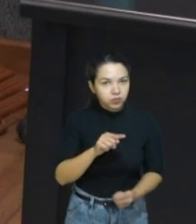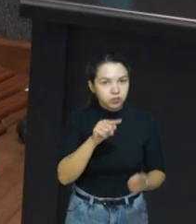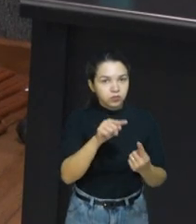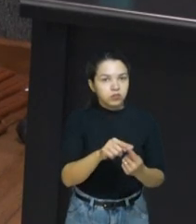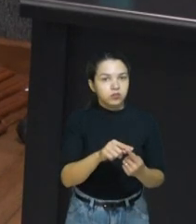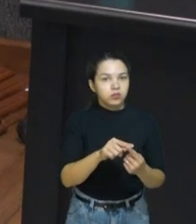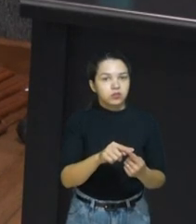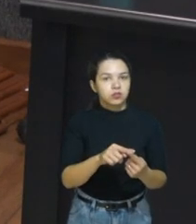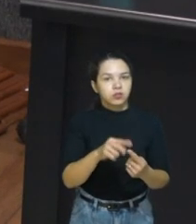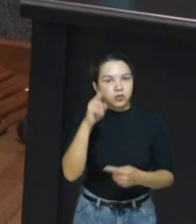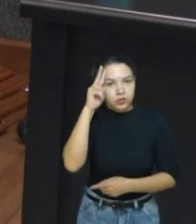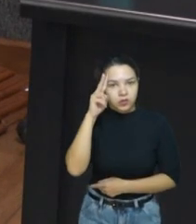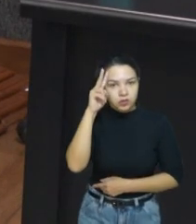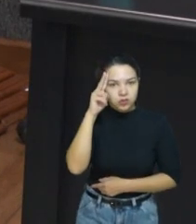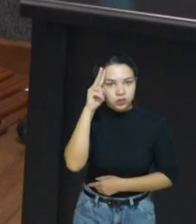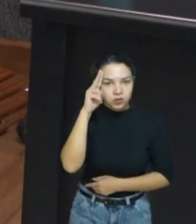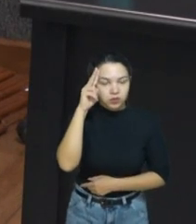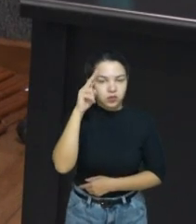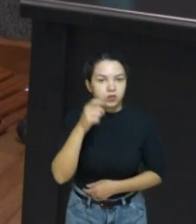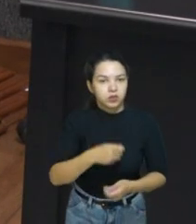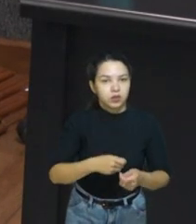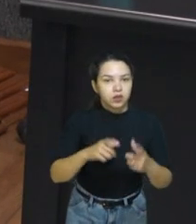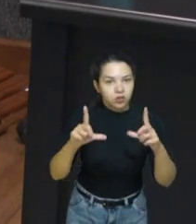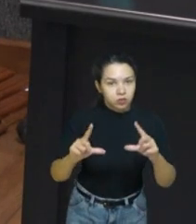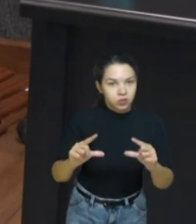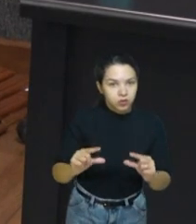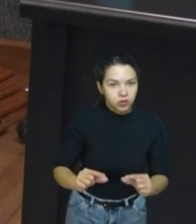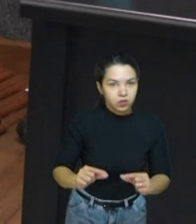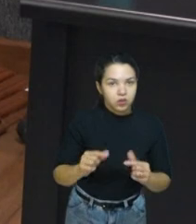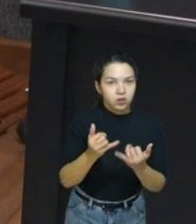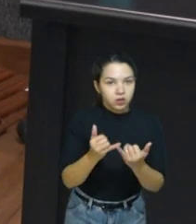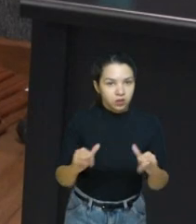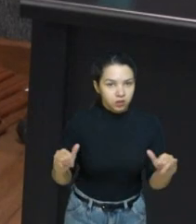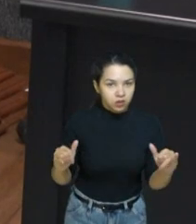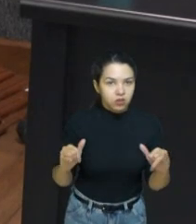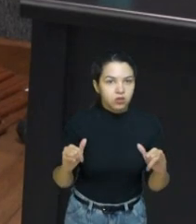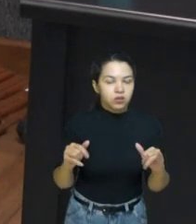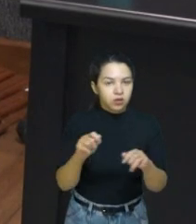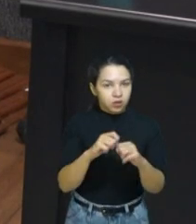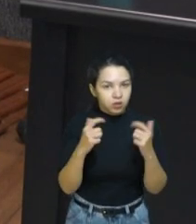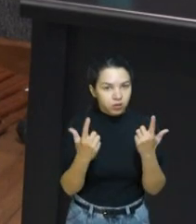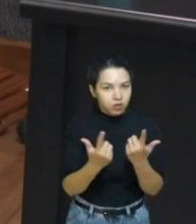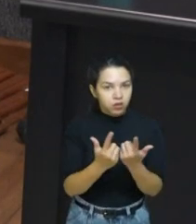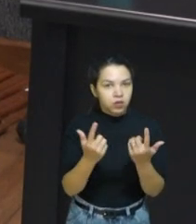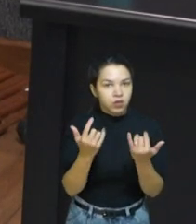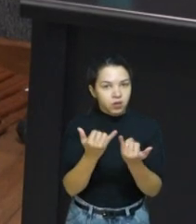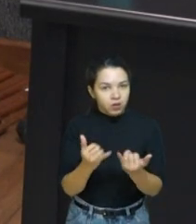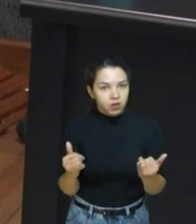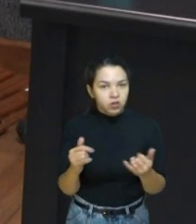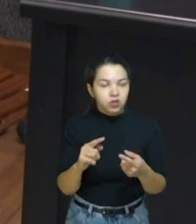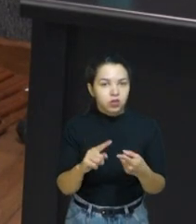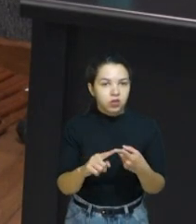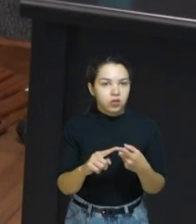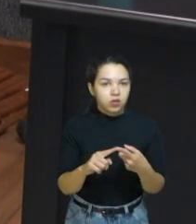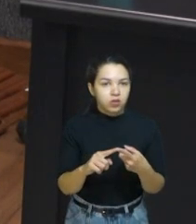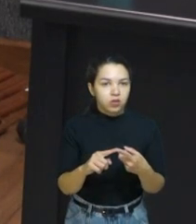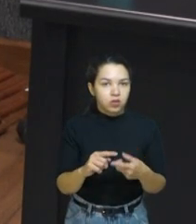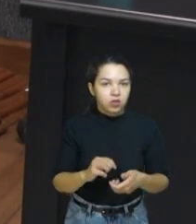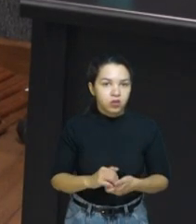intuito aqui grande, histórico, já da diminuição do gasto energético da casa, né, energia elétrica,